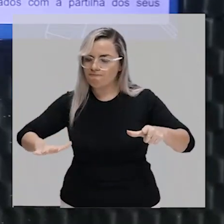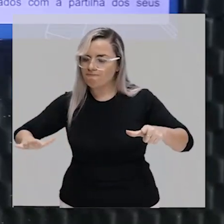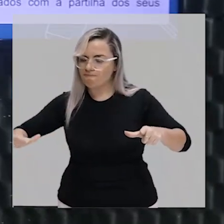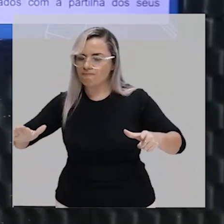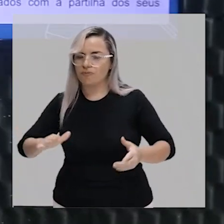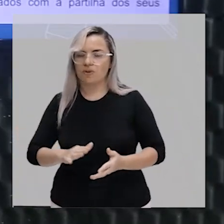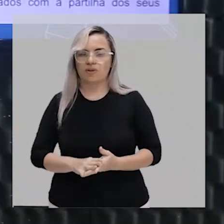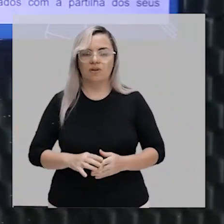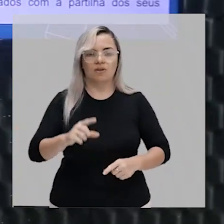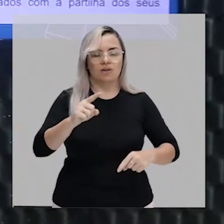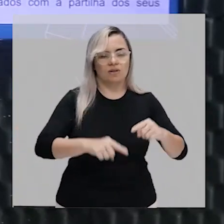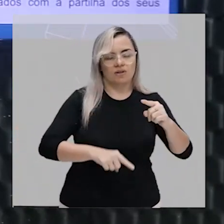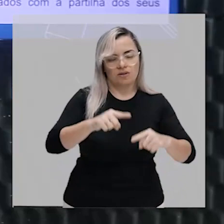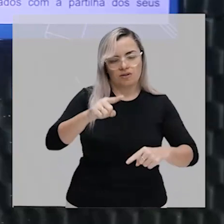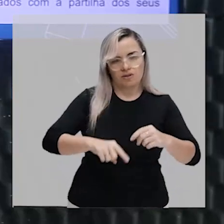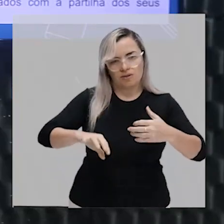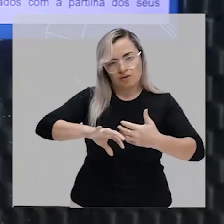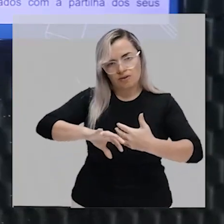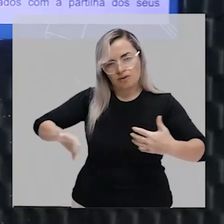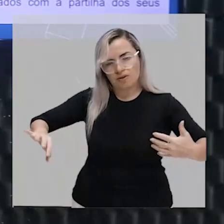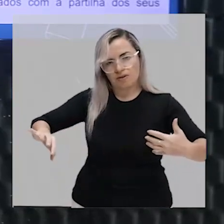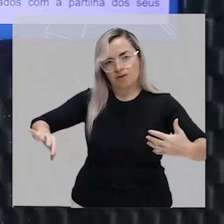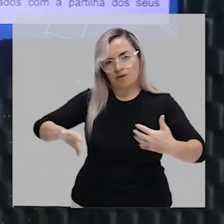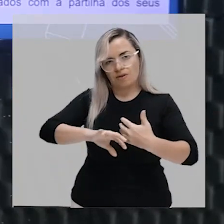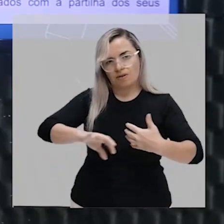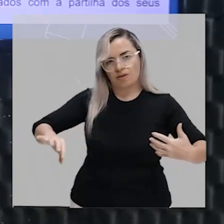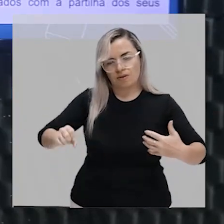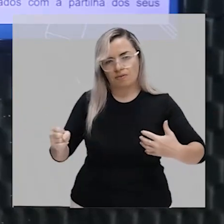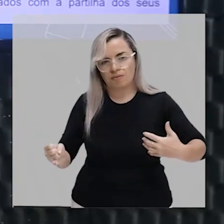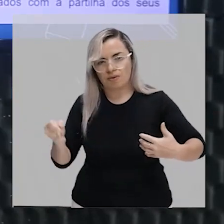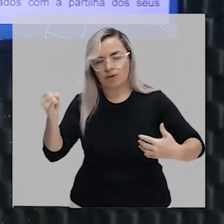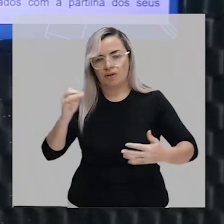de recursos naturais e de mão de obra o quê? Barata.